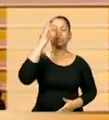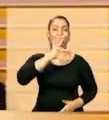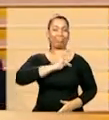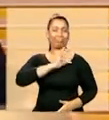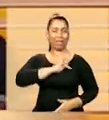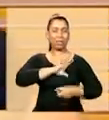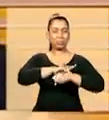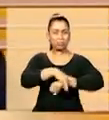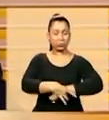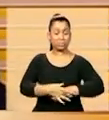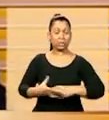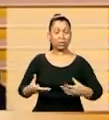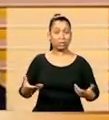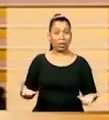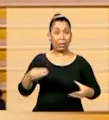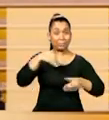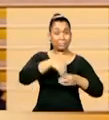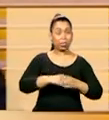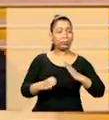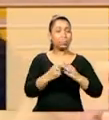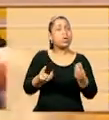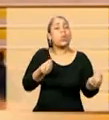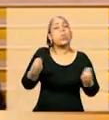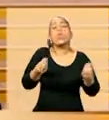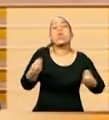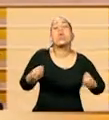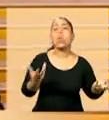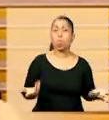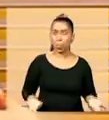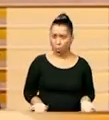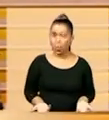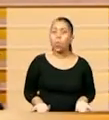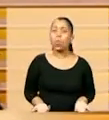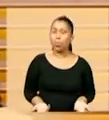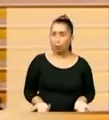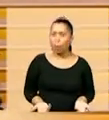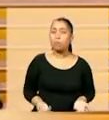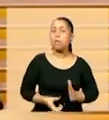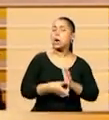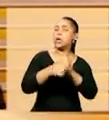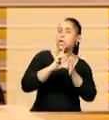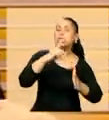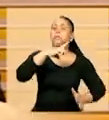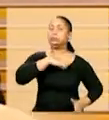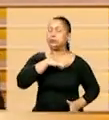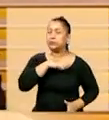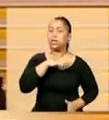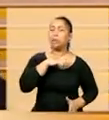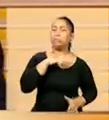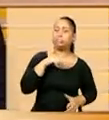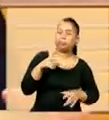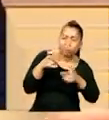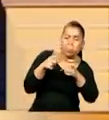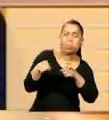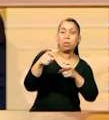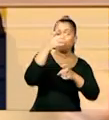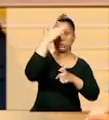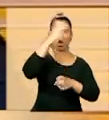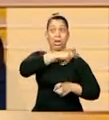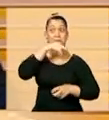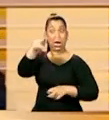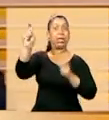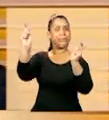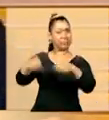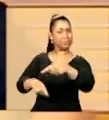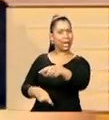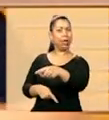técnico toda vez ali dentro da empresa. Como é que é feita uma triagem? Existe para detectar, vamos por um líder, essa